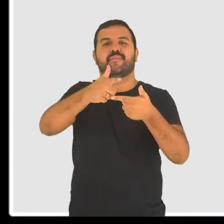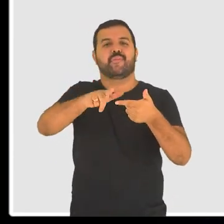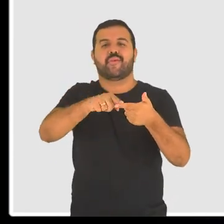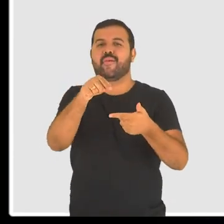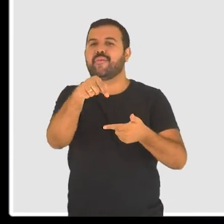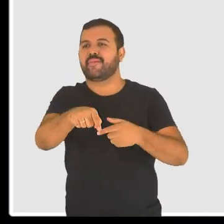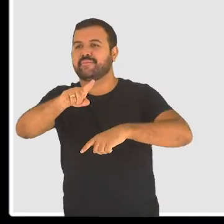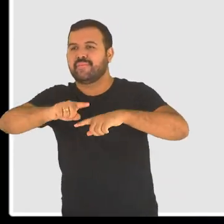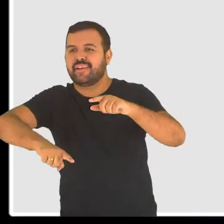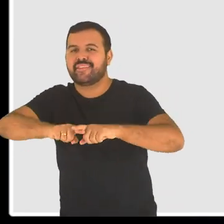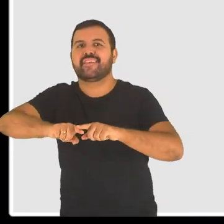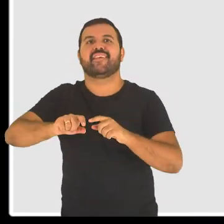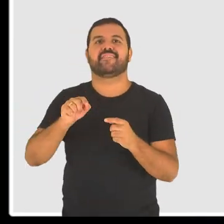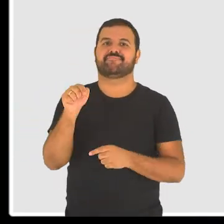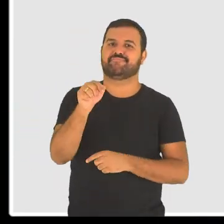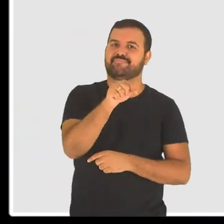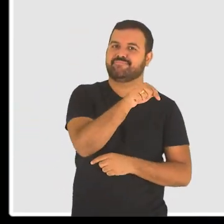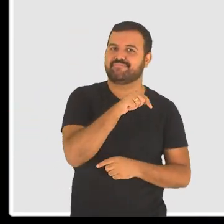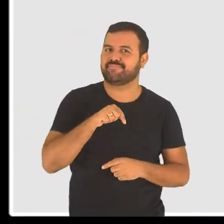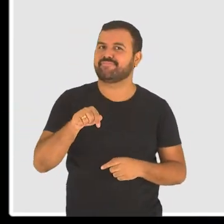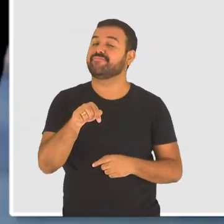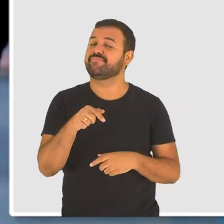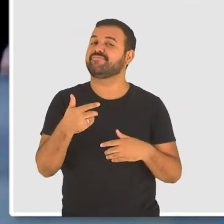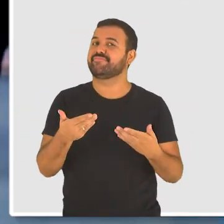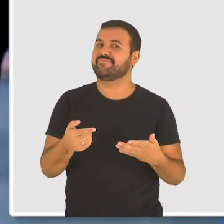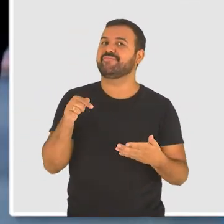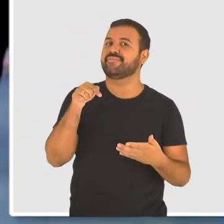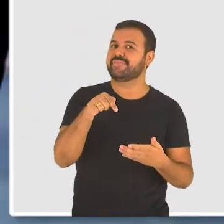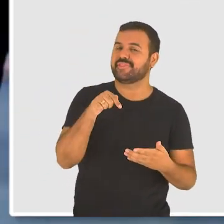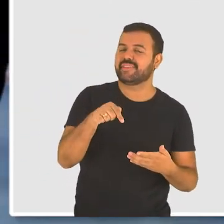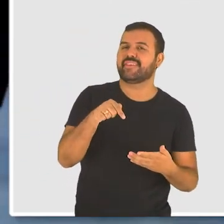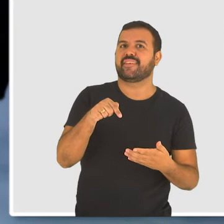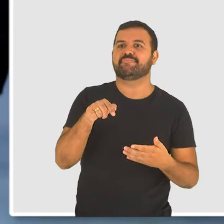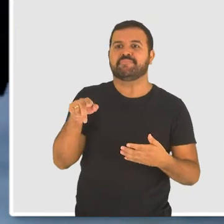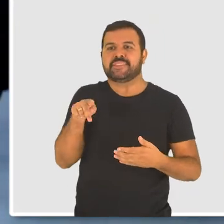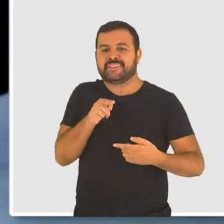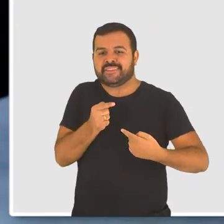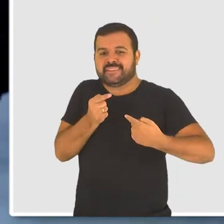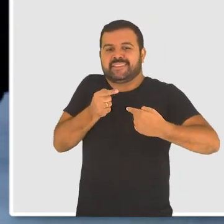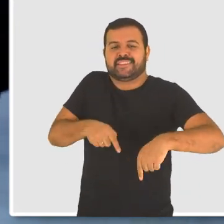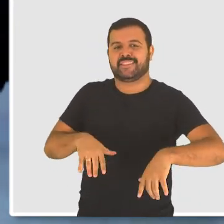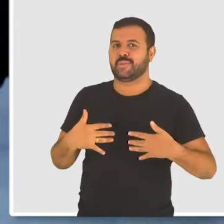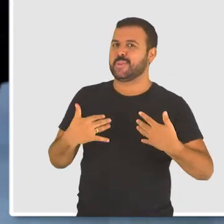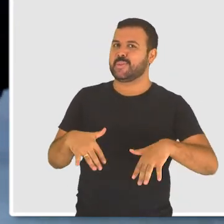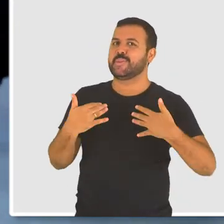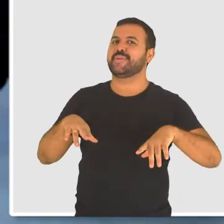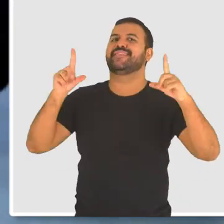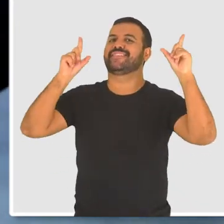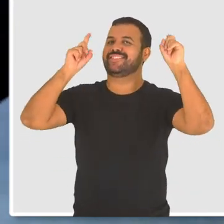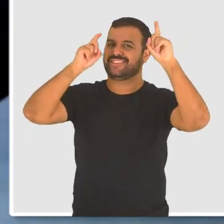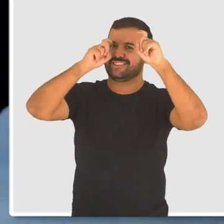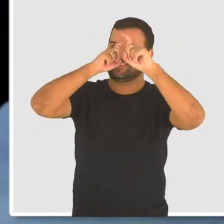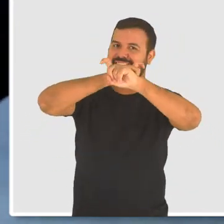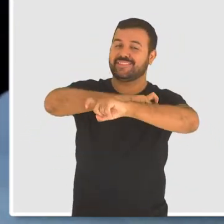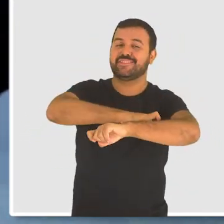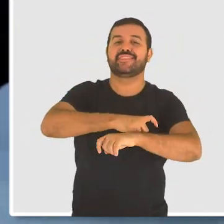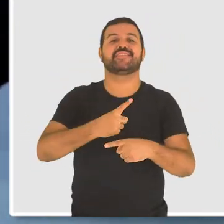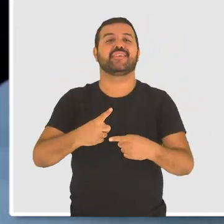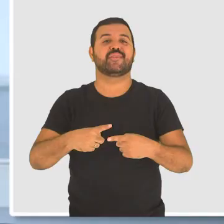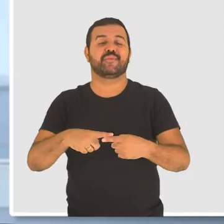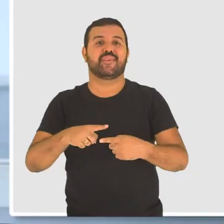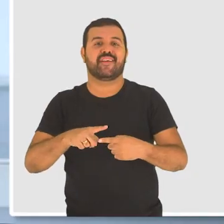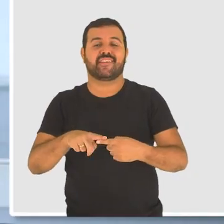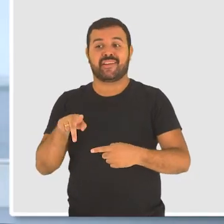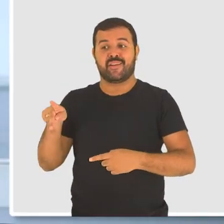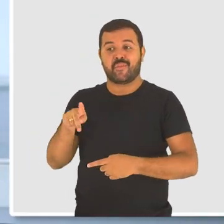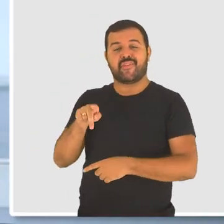coisa. Então, isso é um desafio para o professor. Por